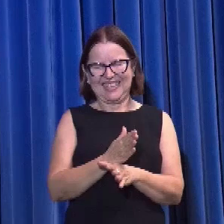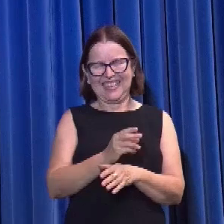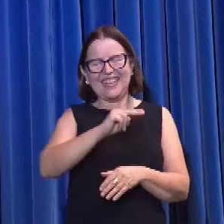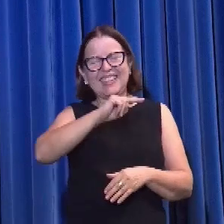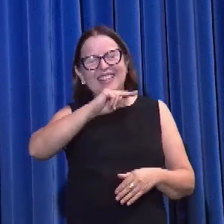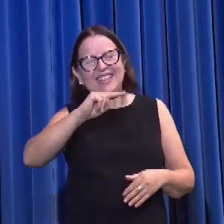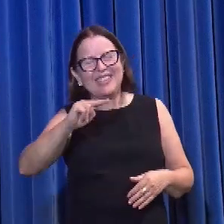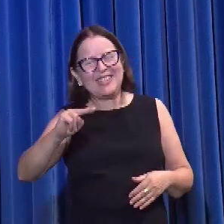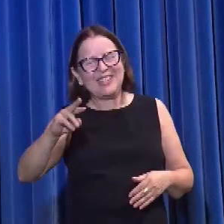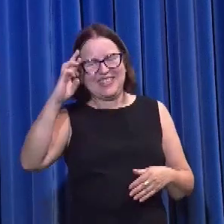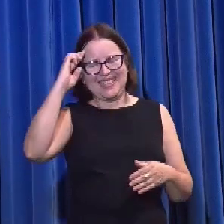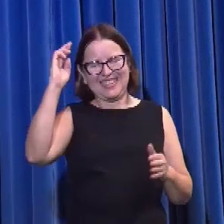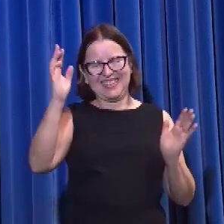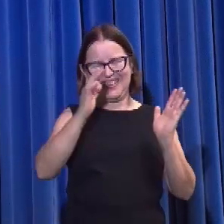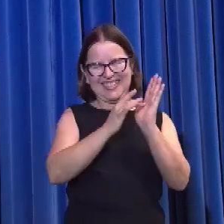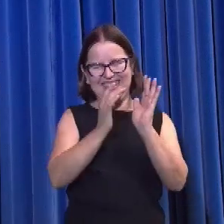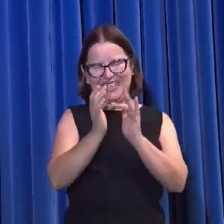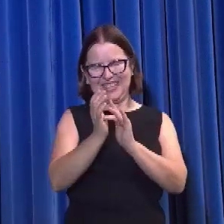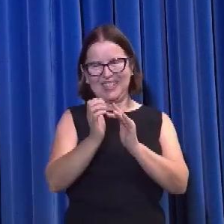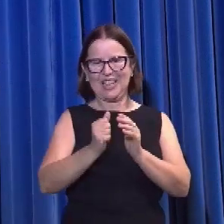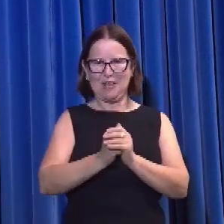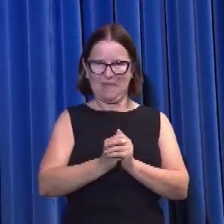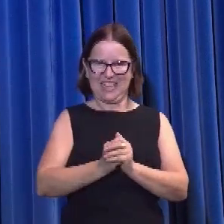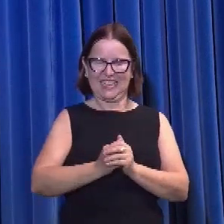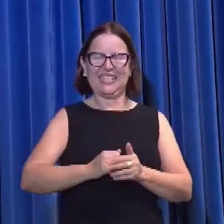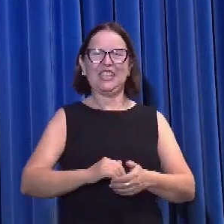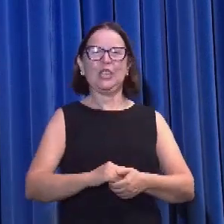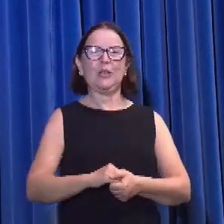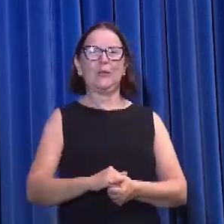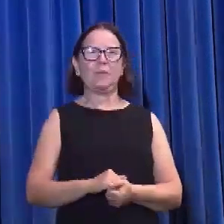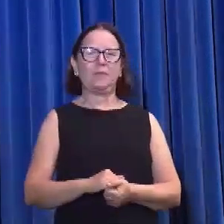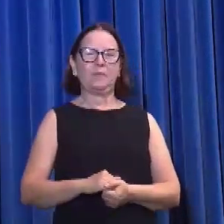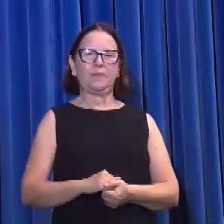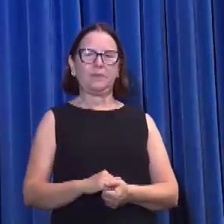nome do Senhor Jesus. Amém.